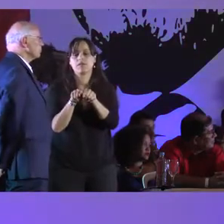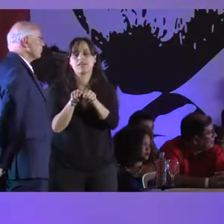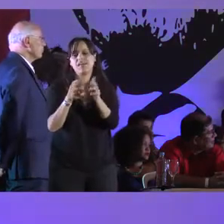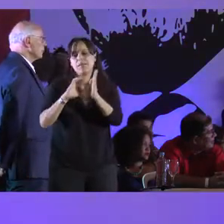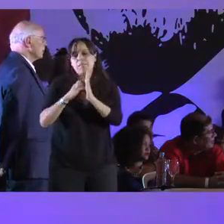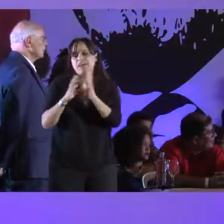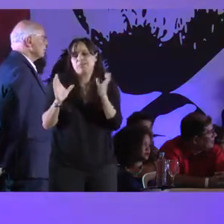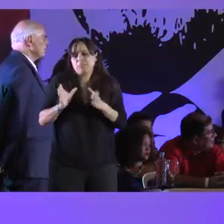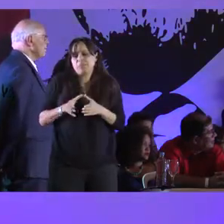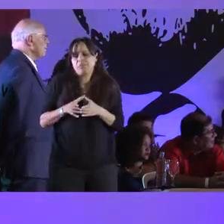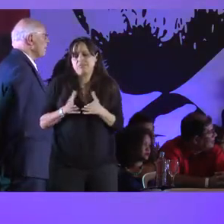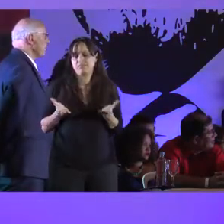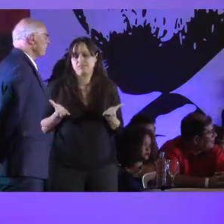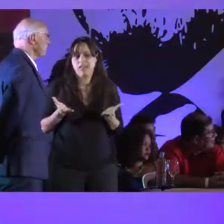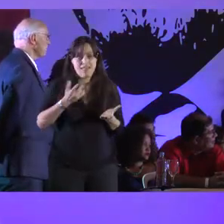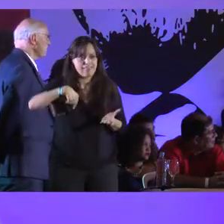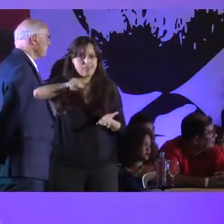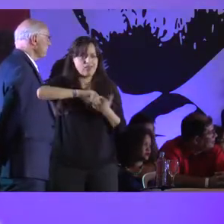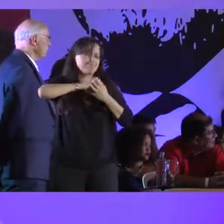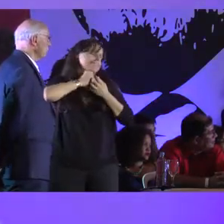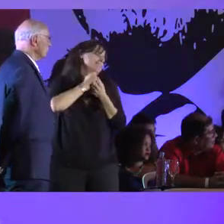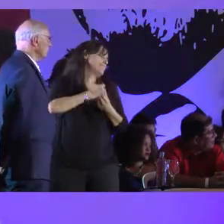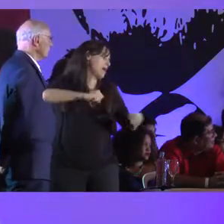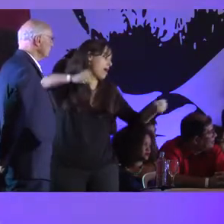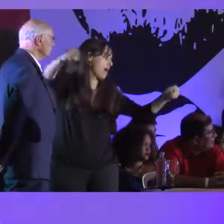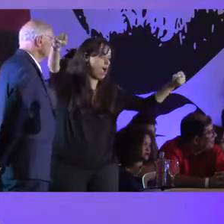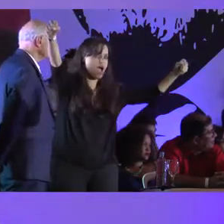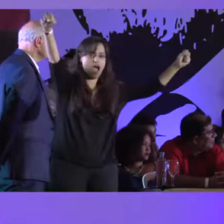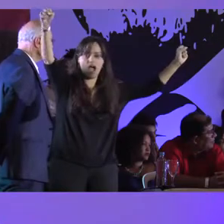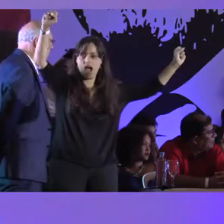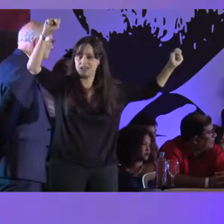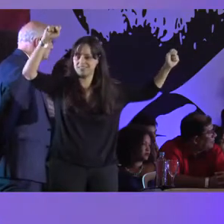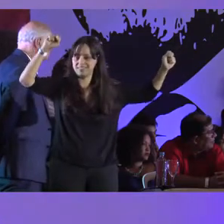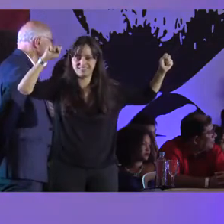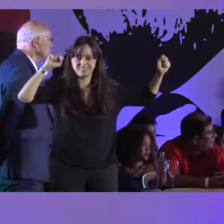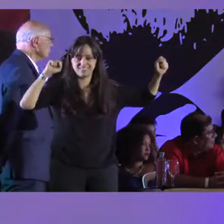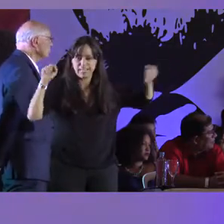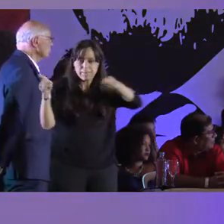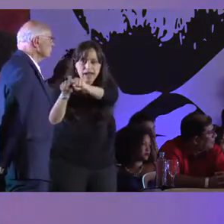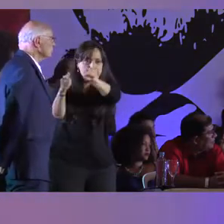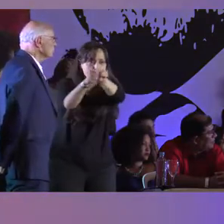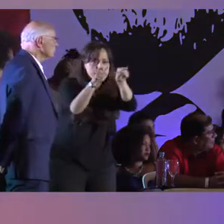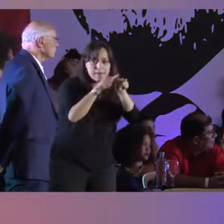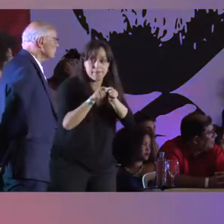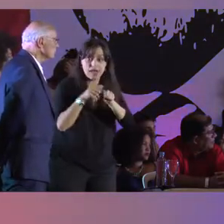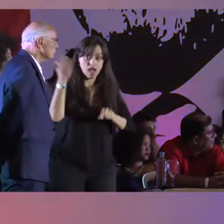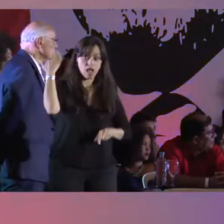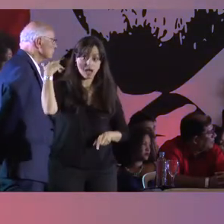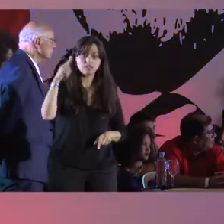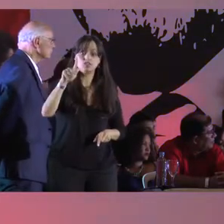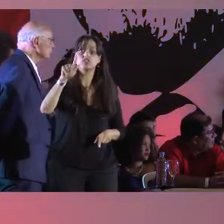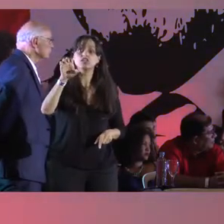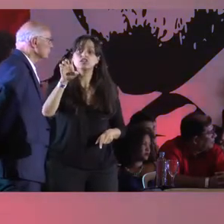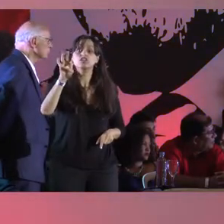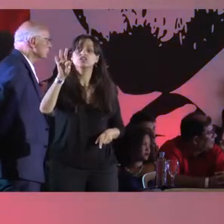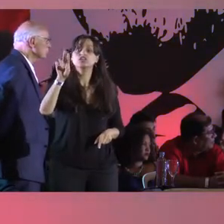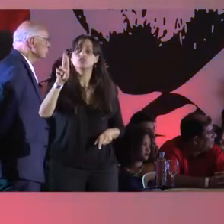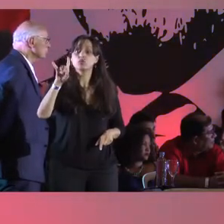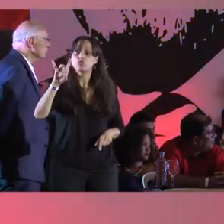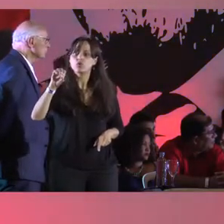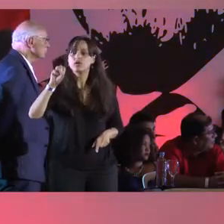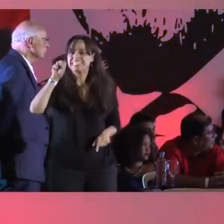da capacidade de mobilização que nós temos hoje, os aliados que nós temos hoje. Aliás, se o Getúlio tivesse tido na